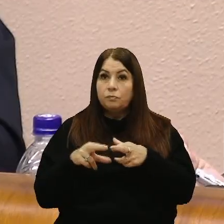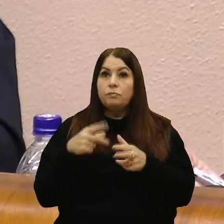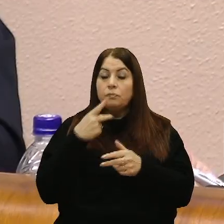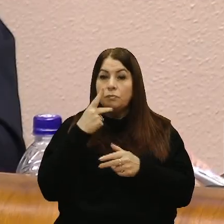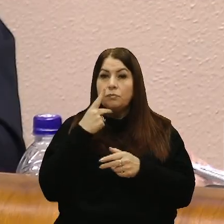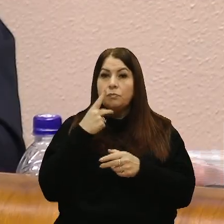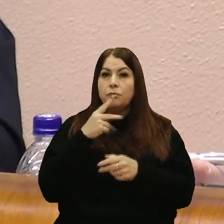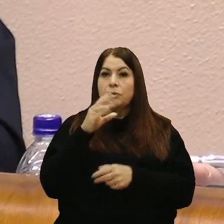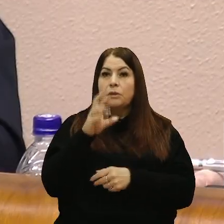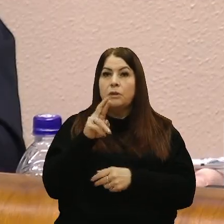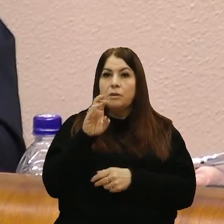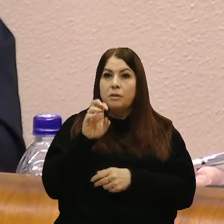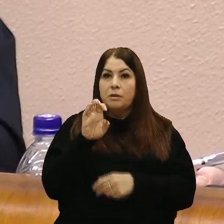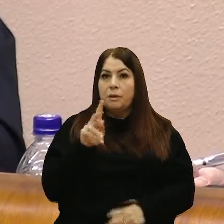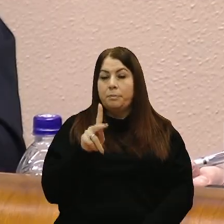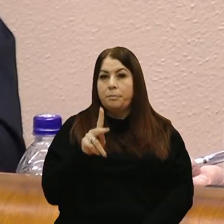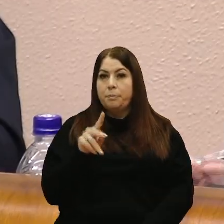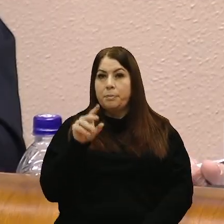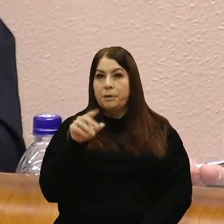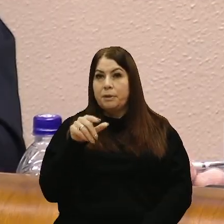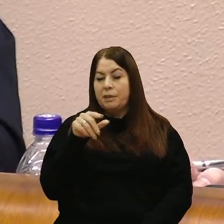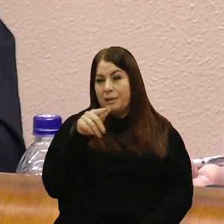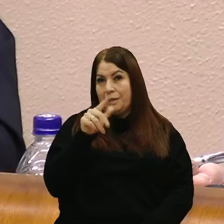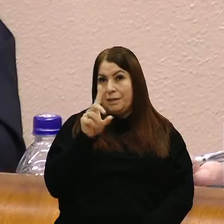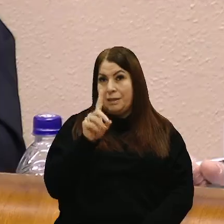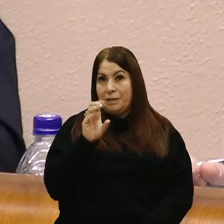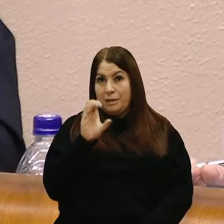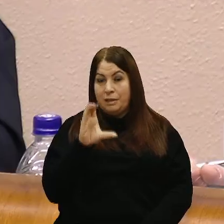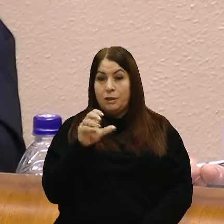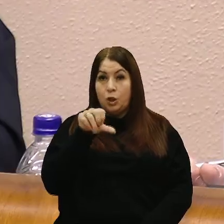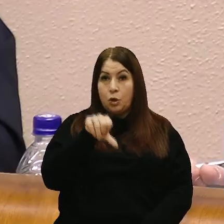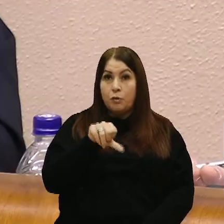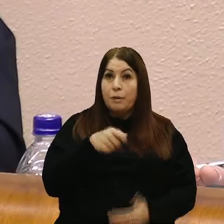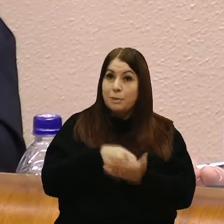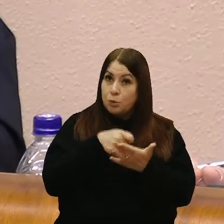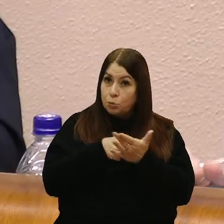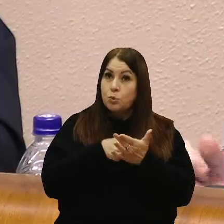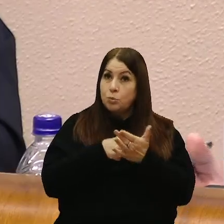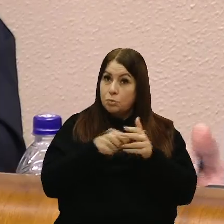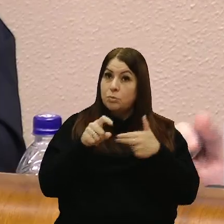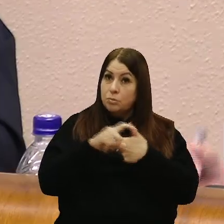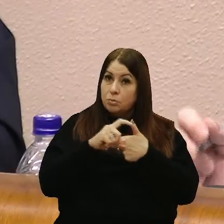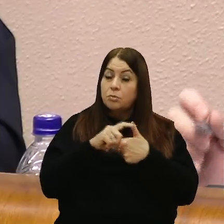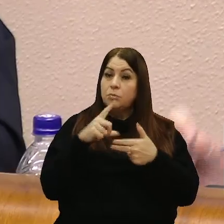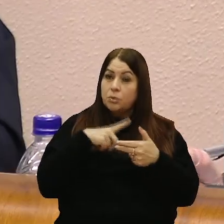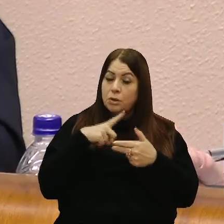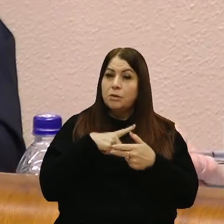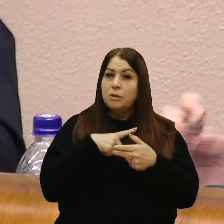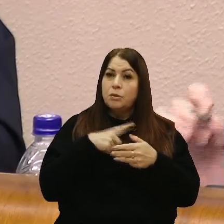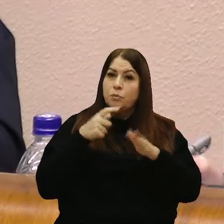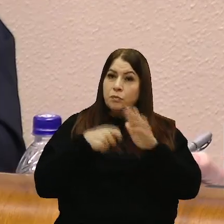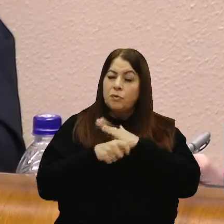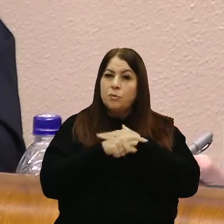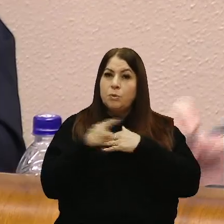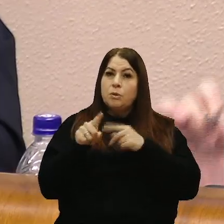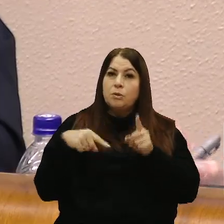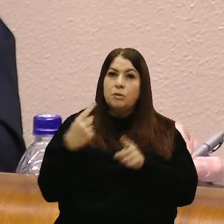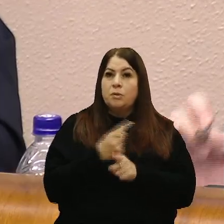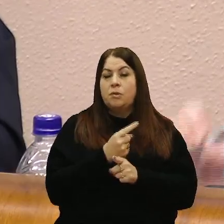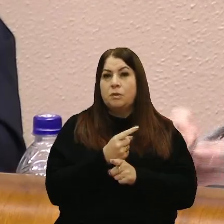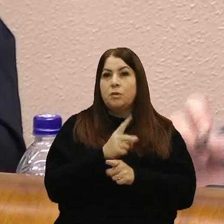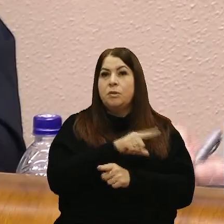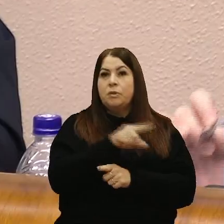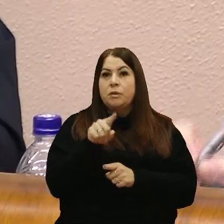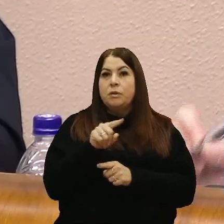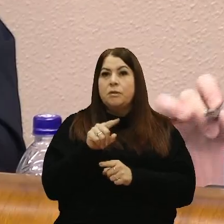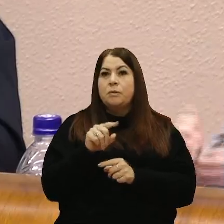corresponde à CREPDEC 9, justamente para que se pressione os executivos para que se tenha um investimento devido